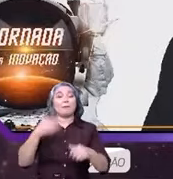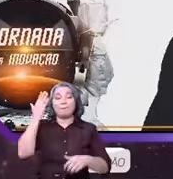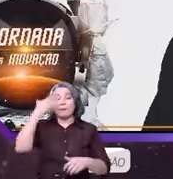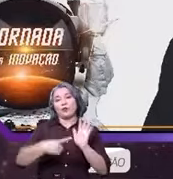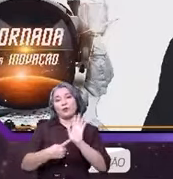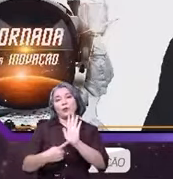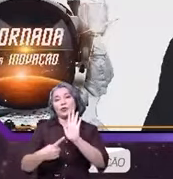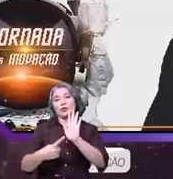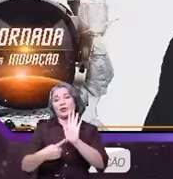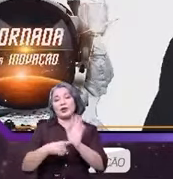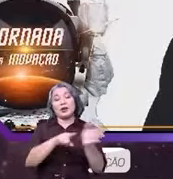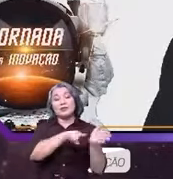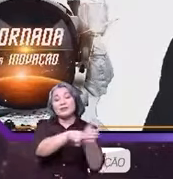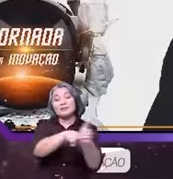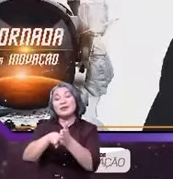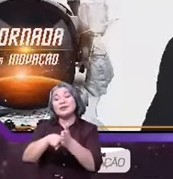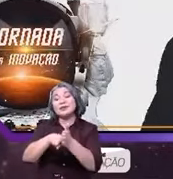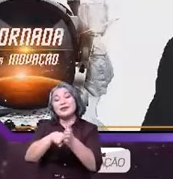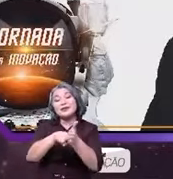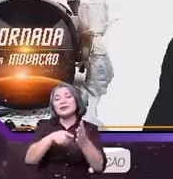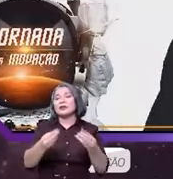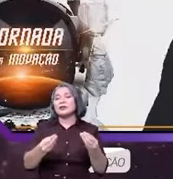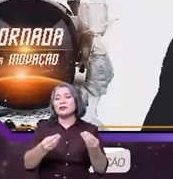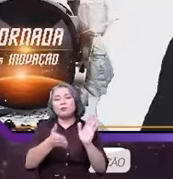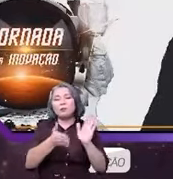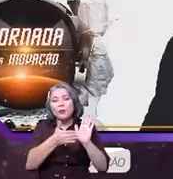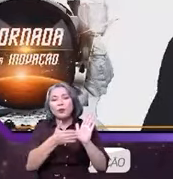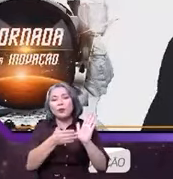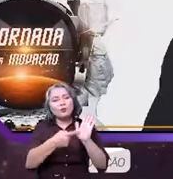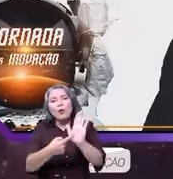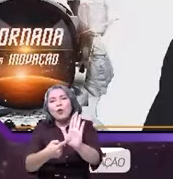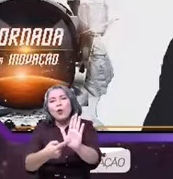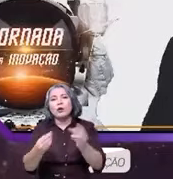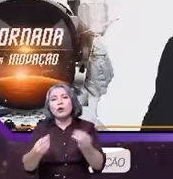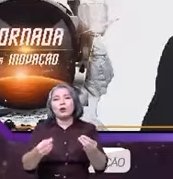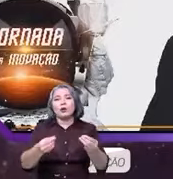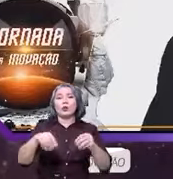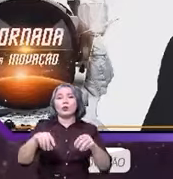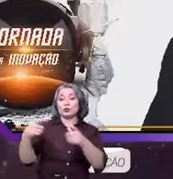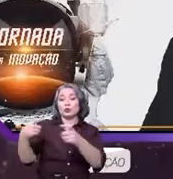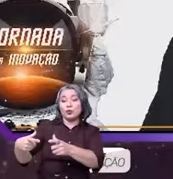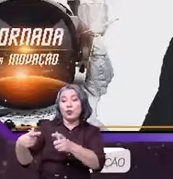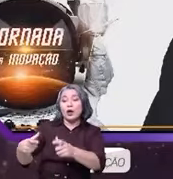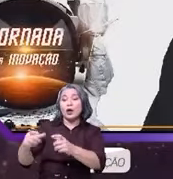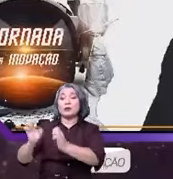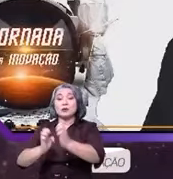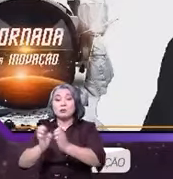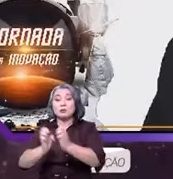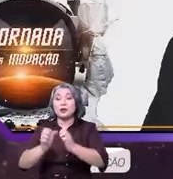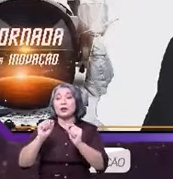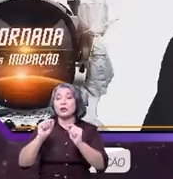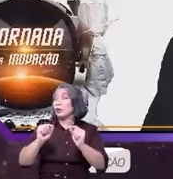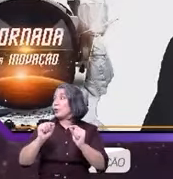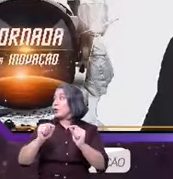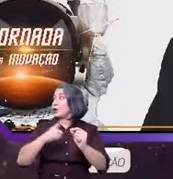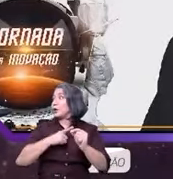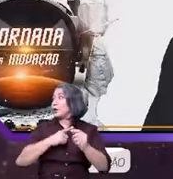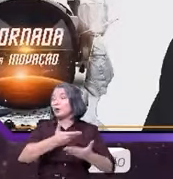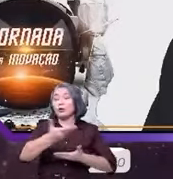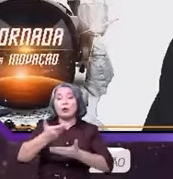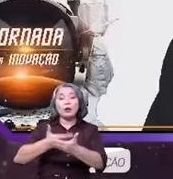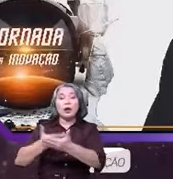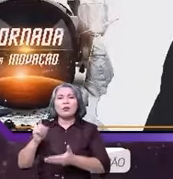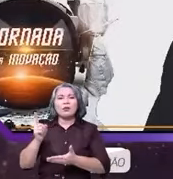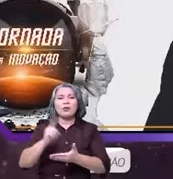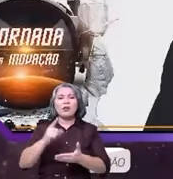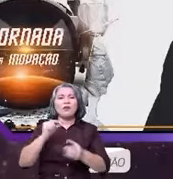menciona, fala, usa expressões como o cliente, o mercado, as empresas, o que corrobora a tese da não